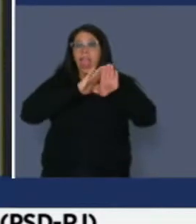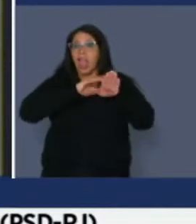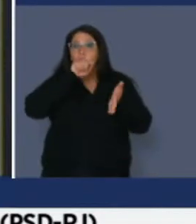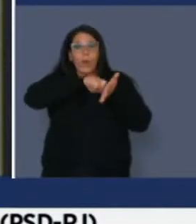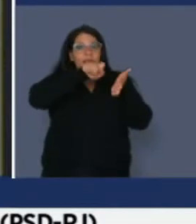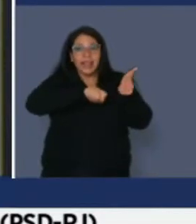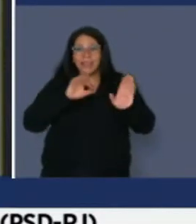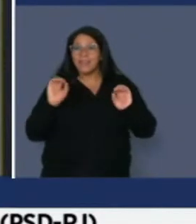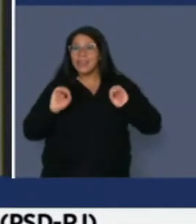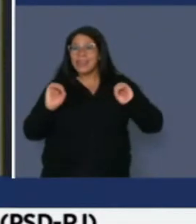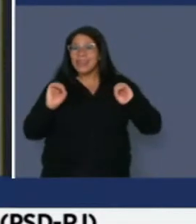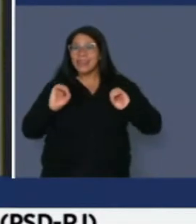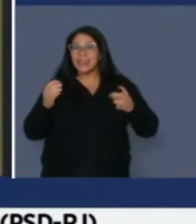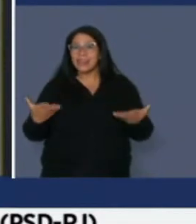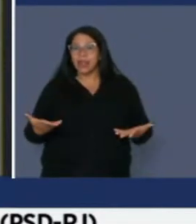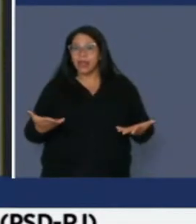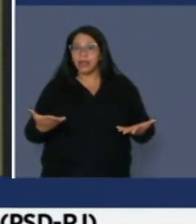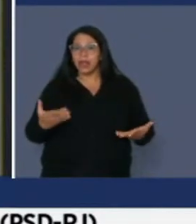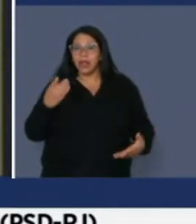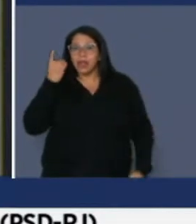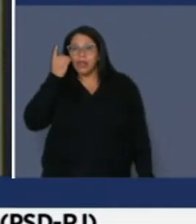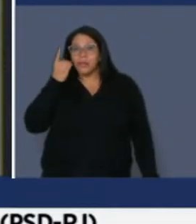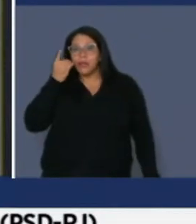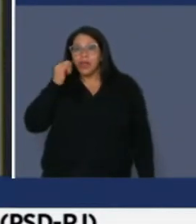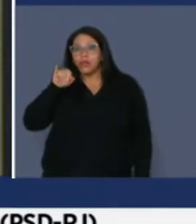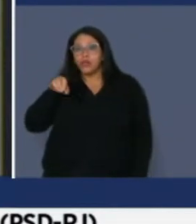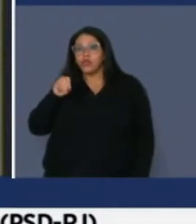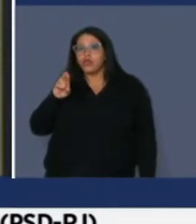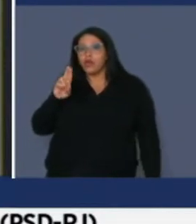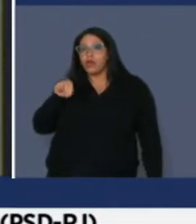carta alguma, deputado Jordi.